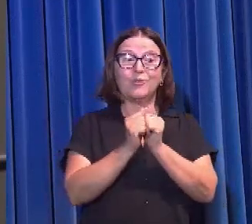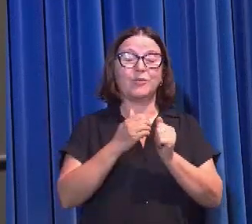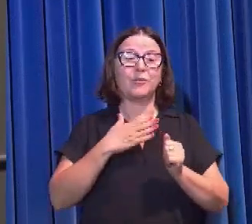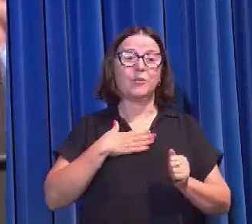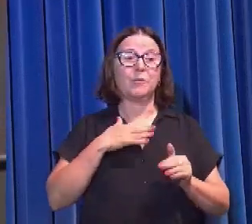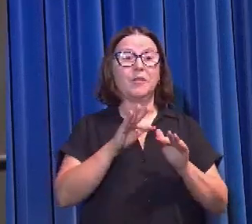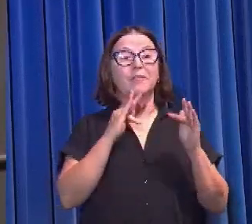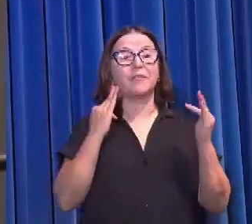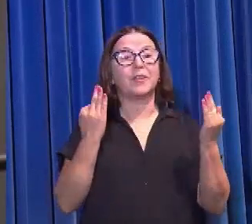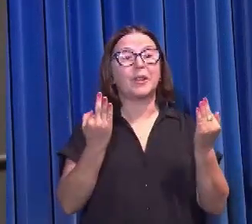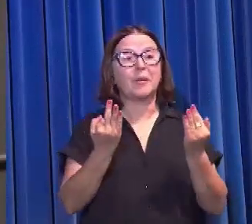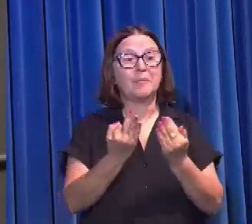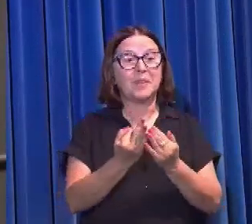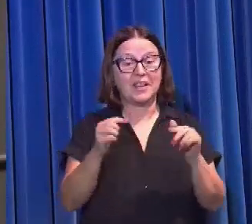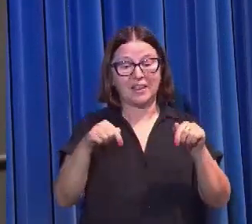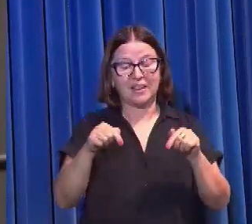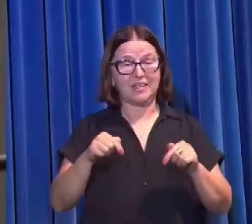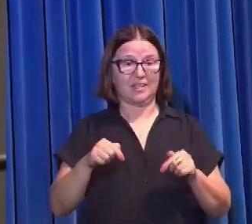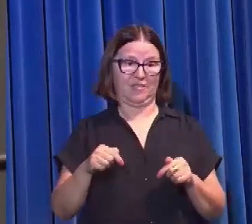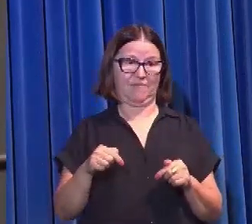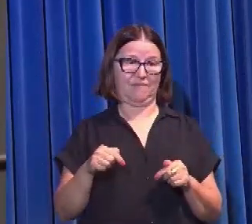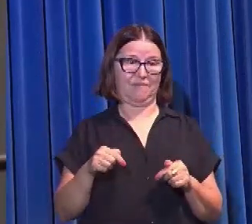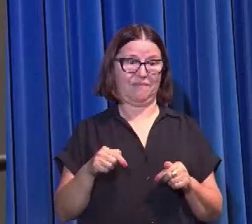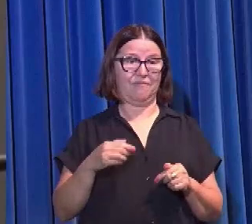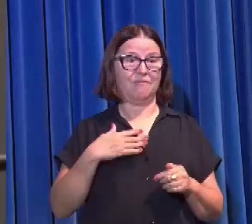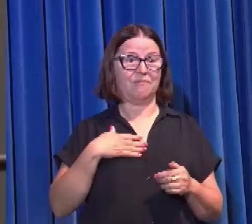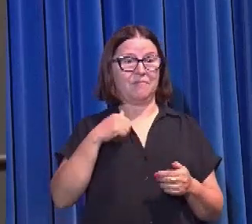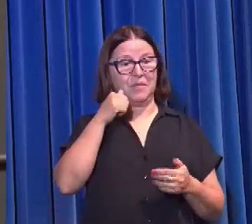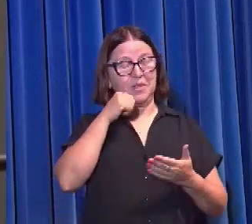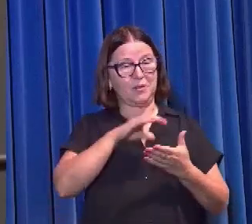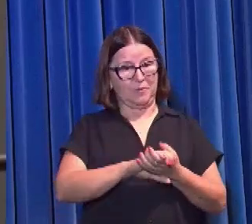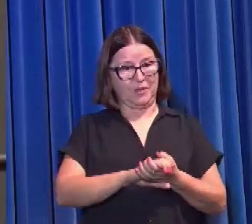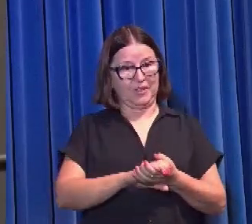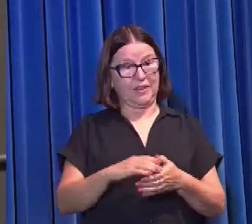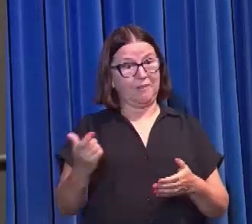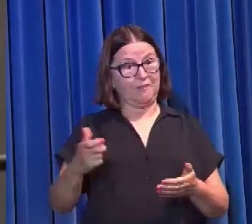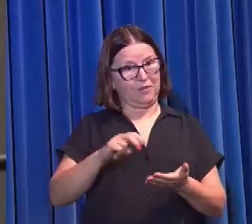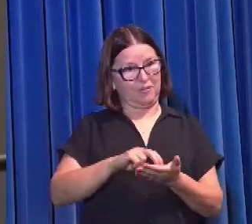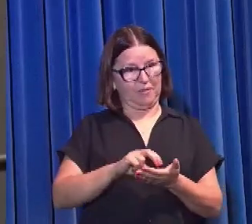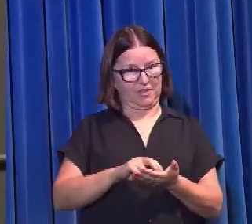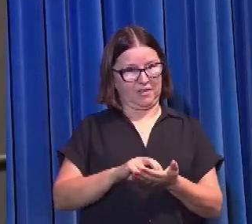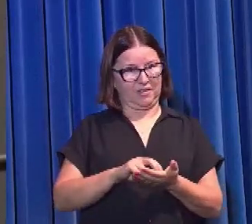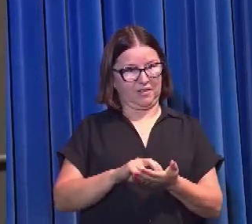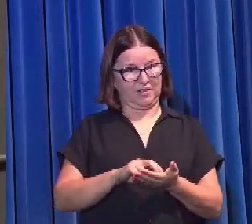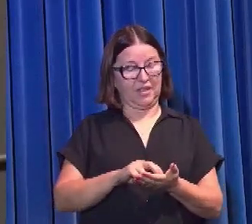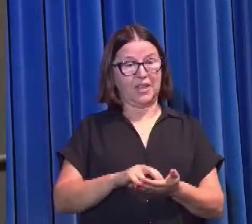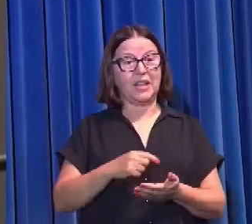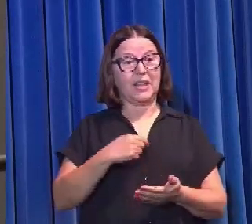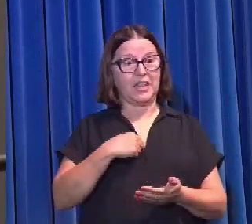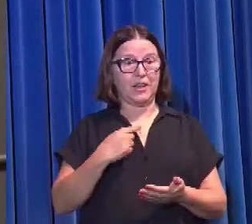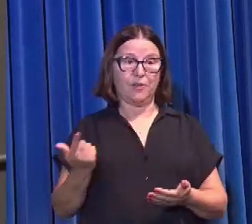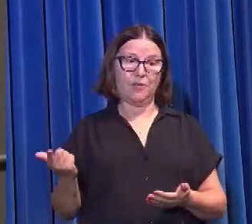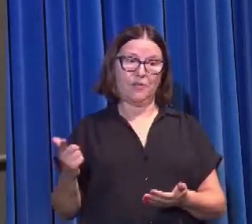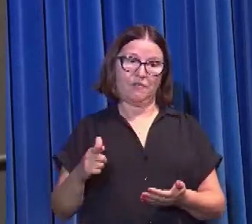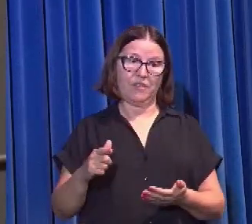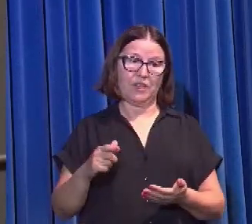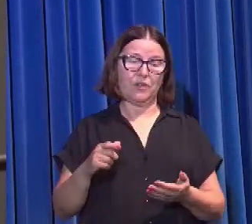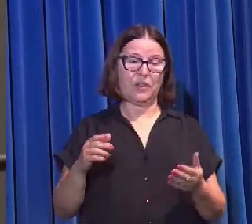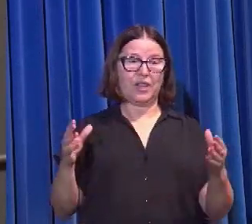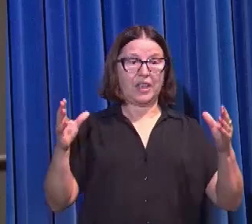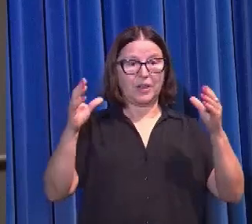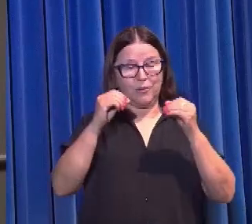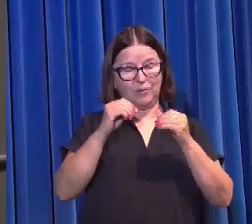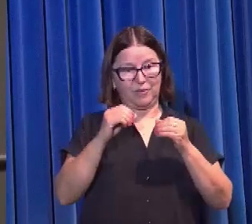A minha esposa teve que vir de manhã e eu tenho que vir à noite. É terrível, irmãos. Porque isso não é a igreja na